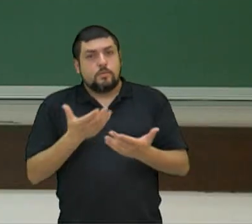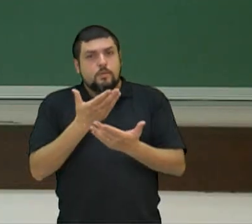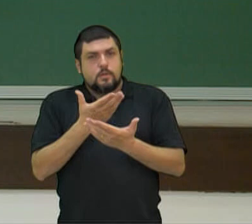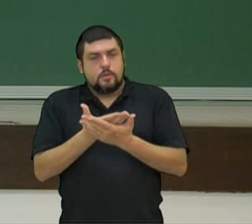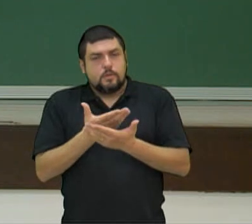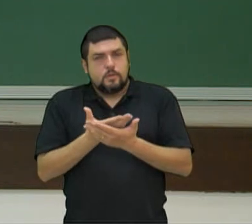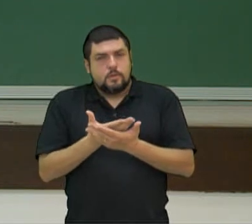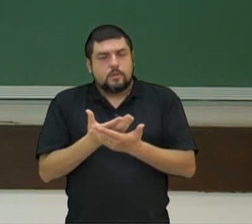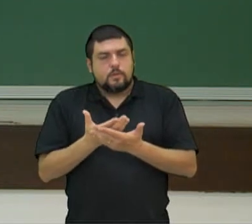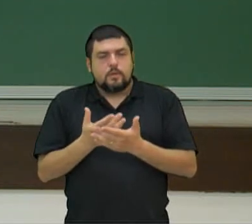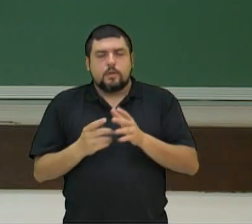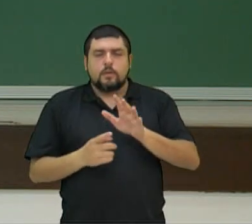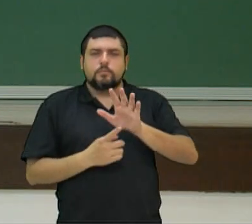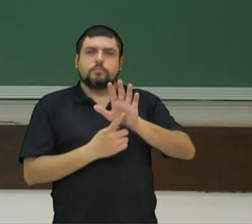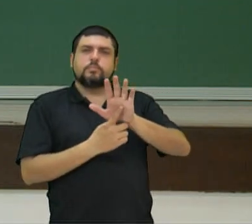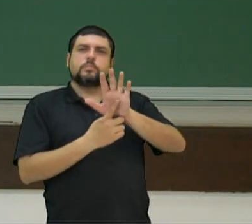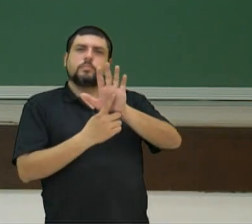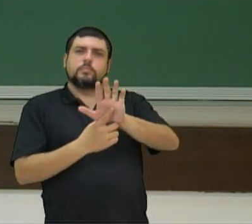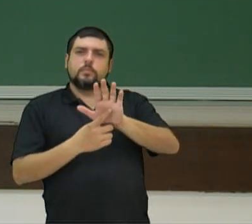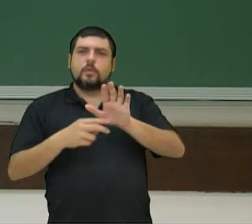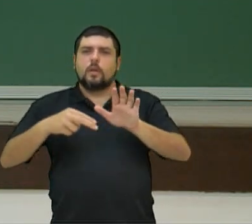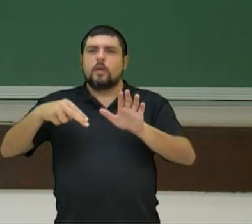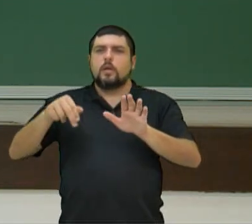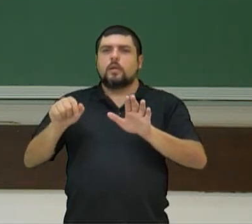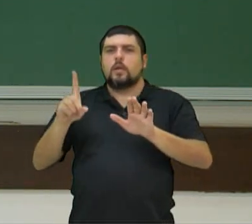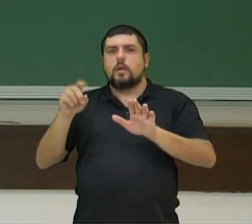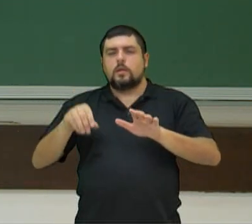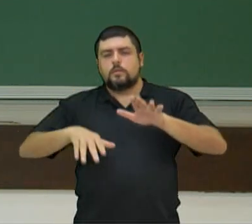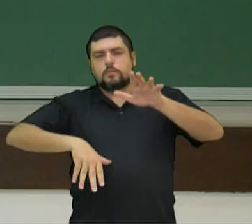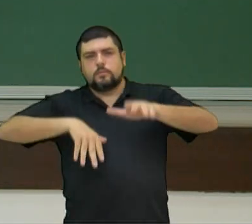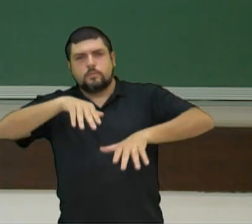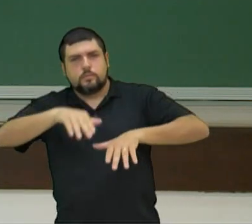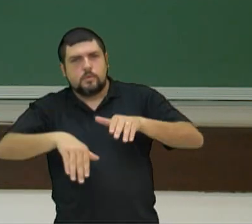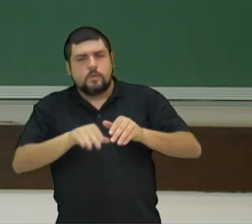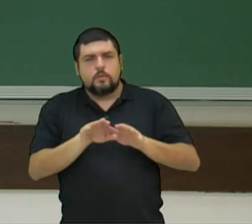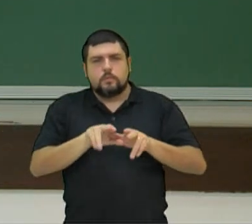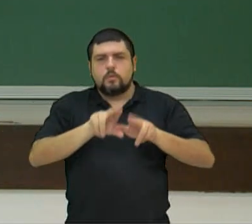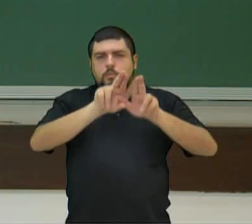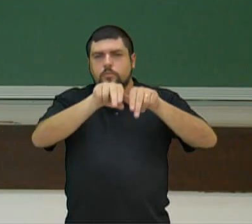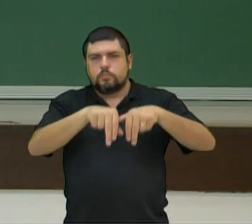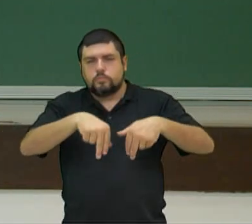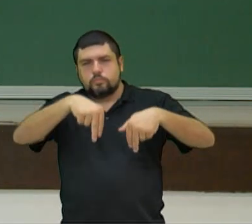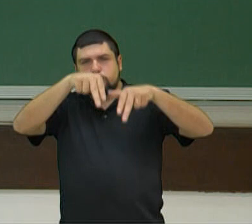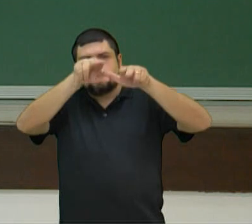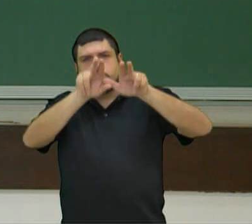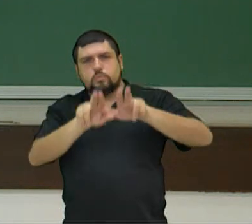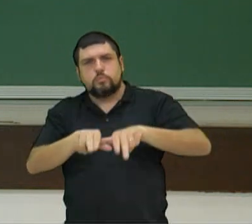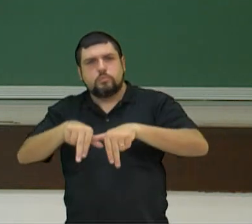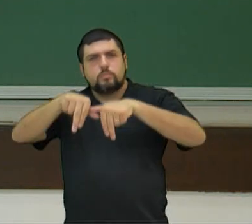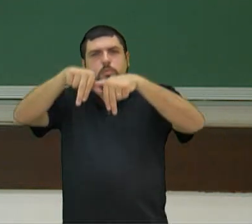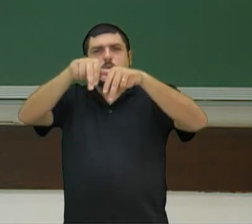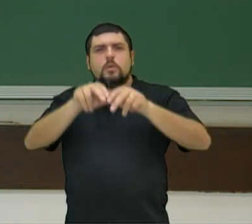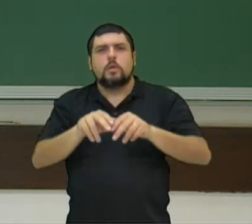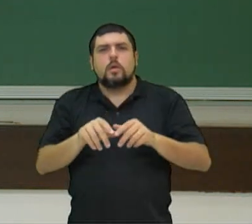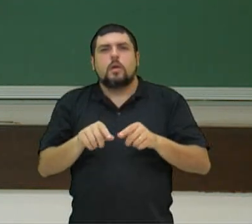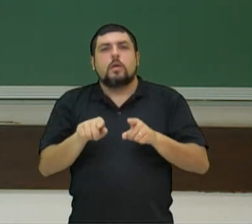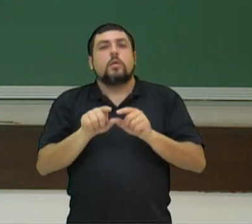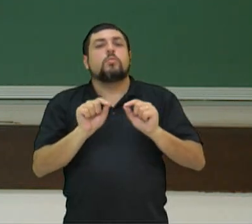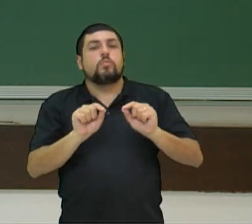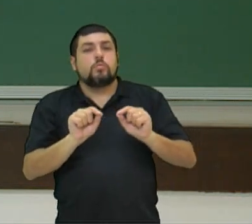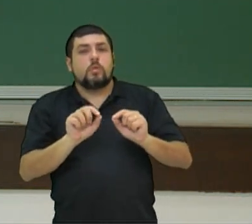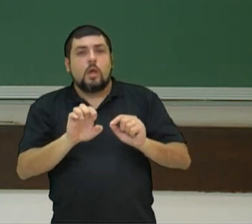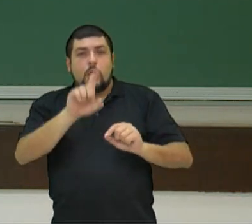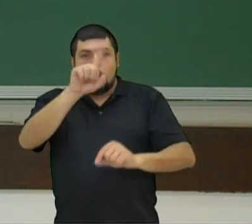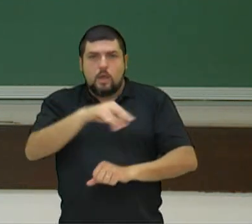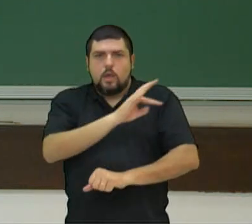aqui o nado sincronizado, mais uma desses esportes técnico-combinatórios,